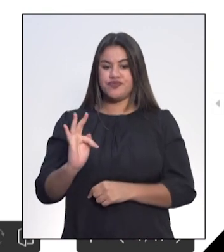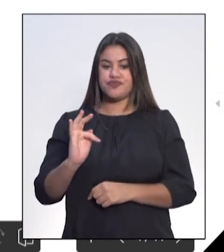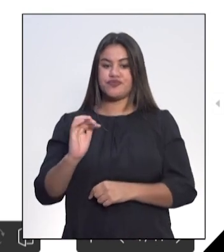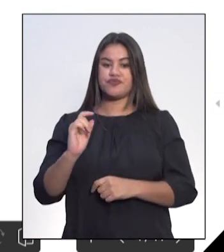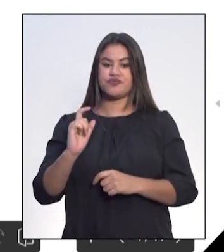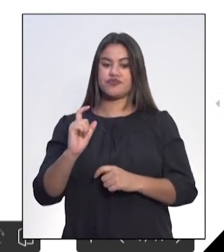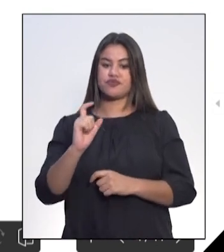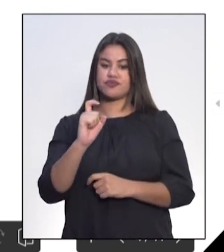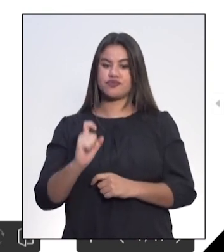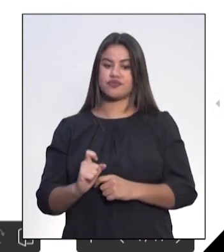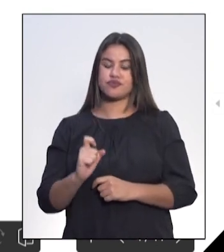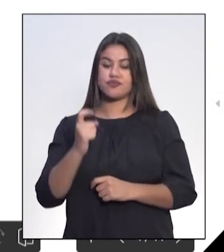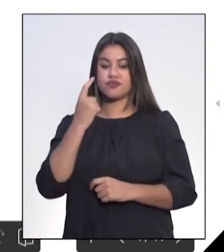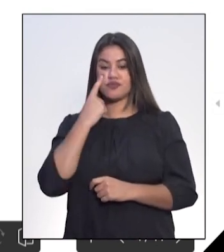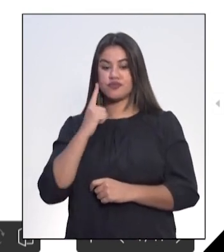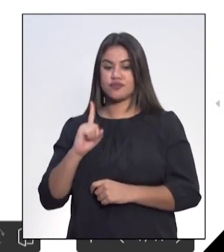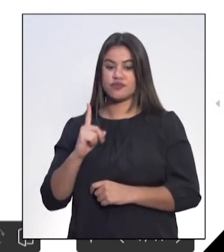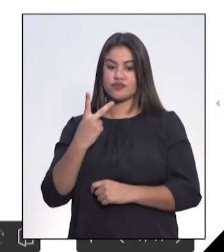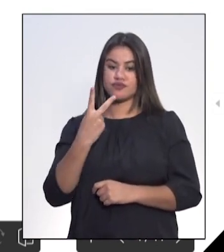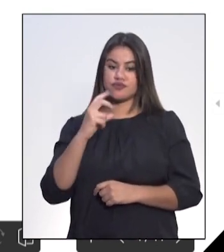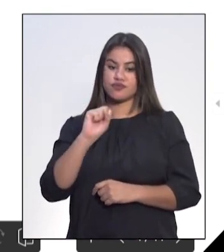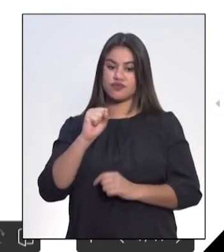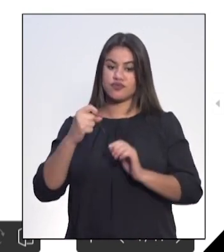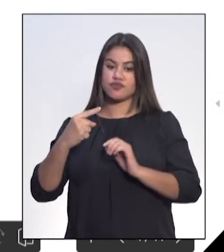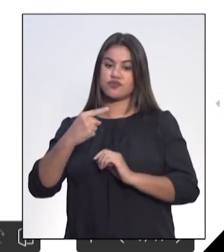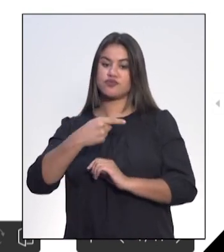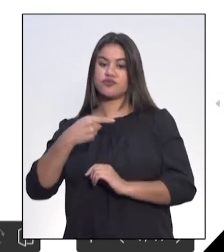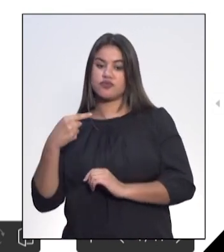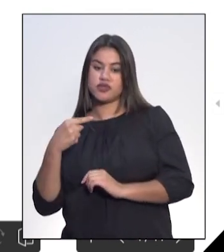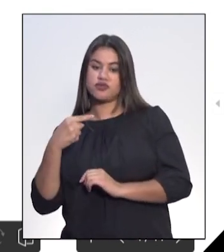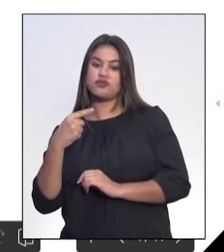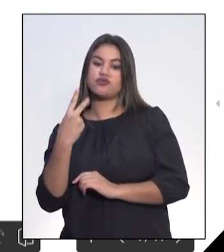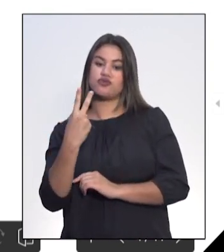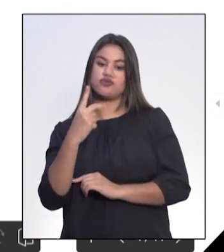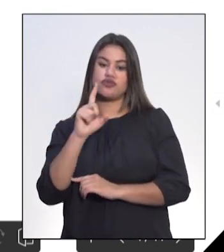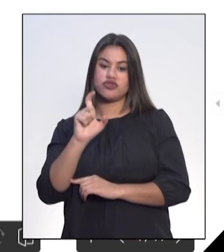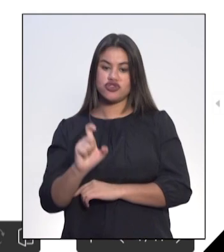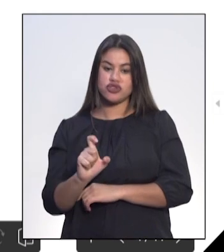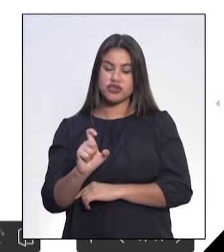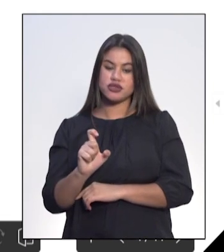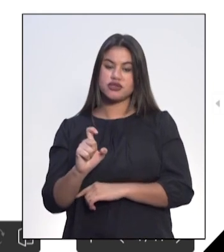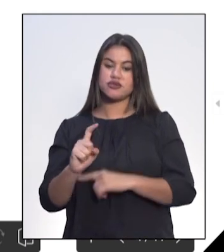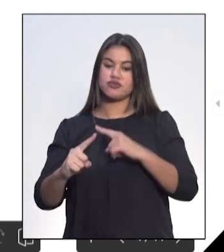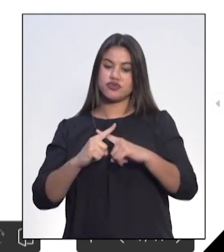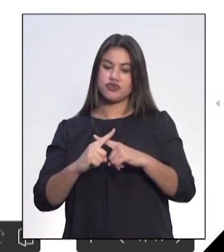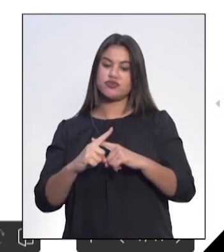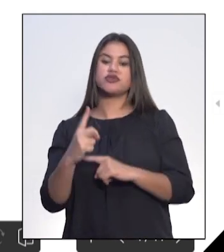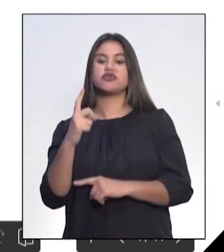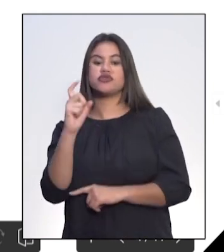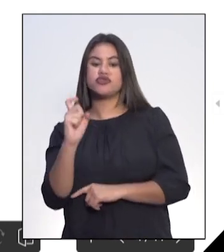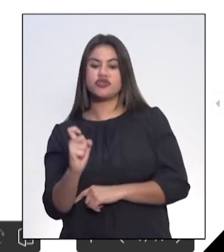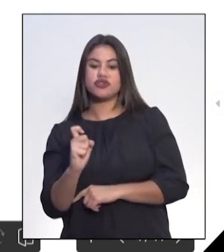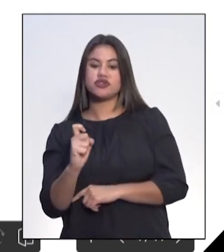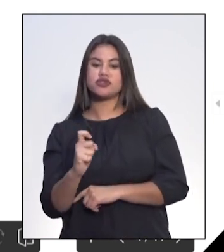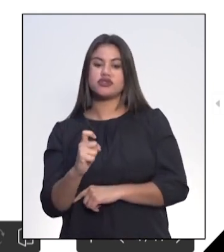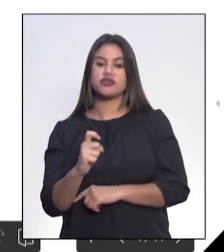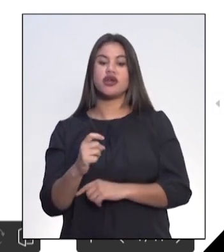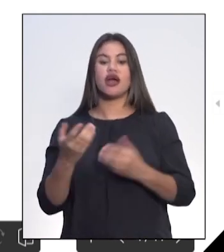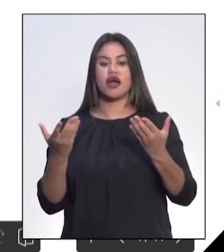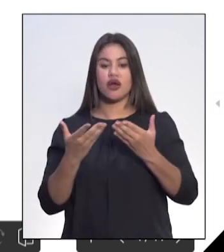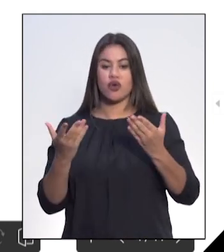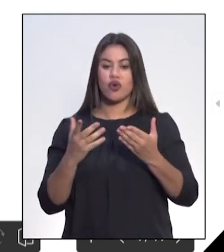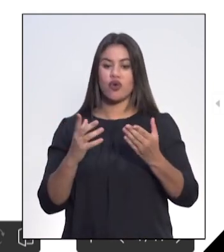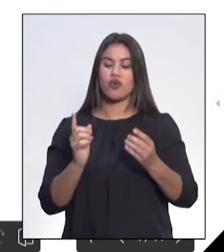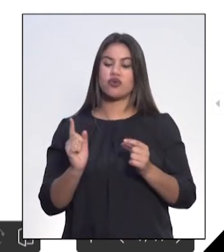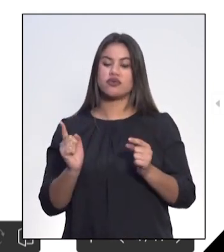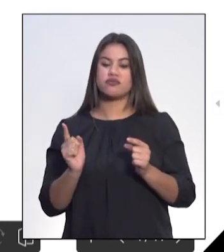é 28 menos 2x. E isso vai multiplicar o meu x. Agora, eu vou fazer uma